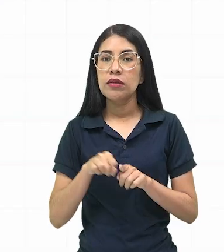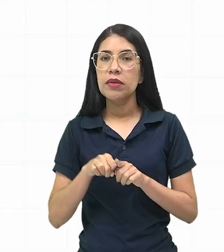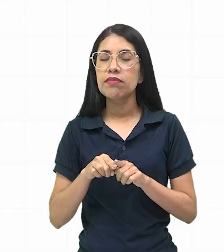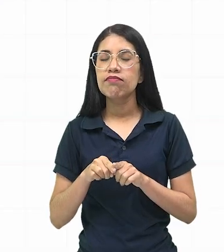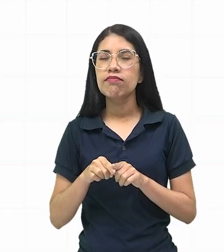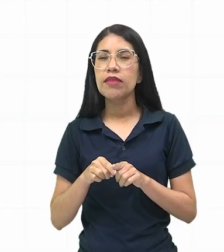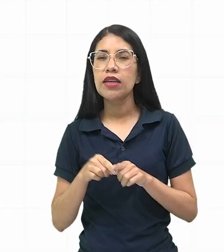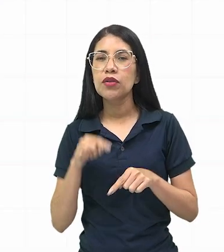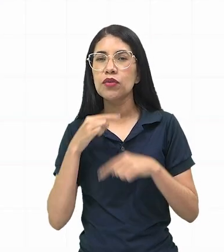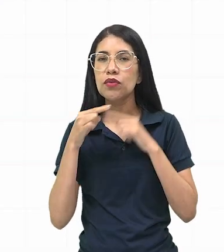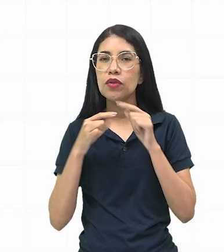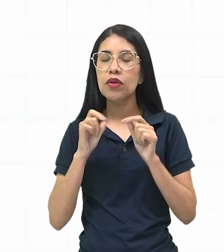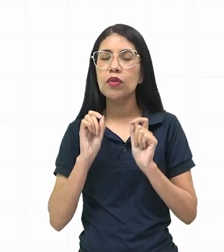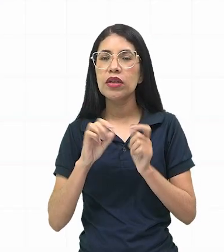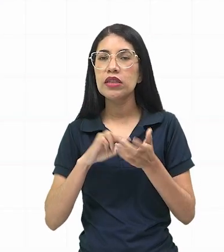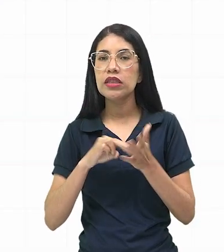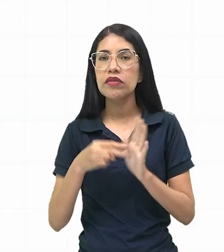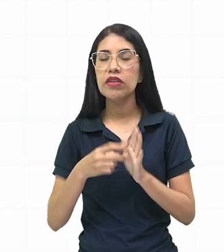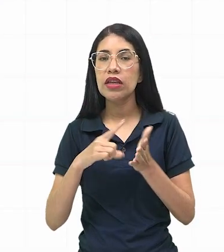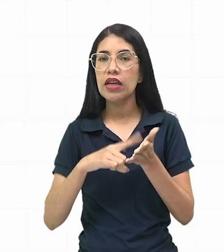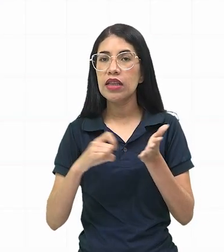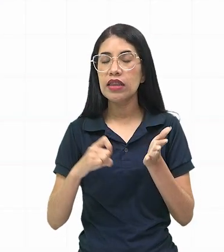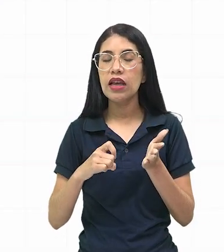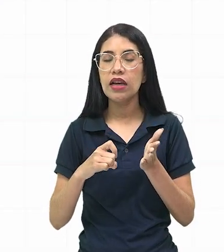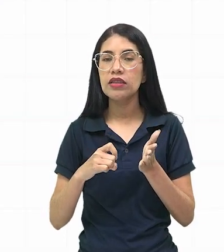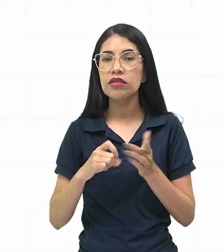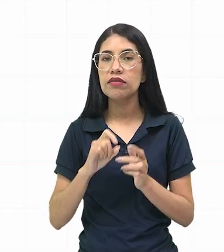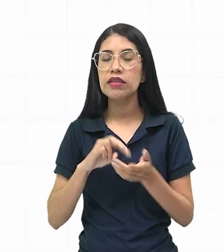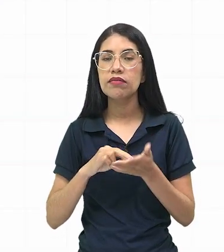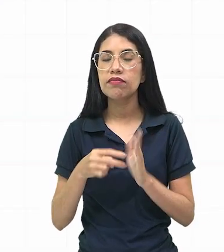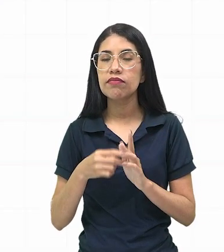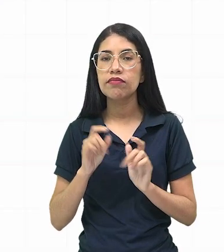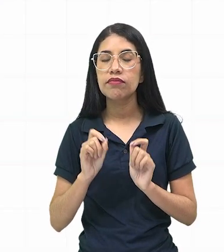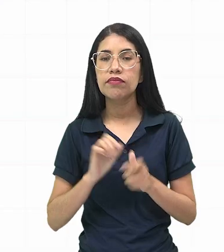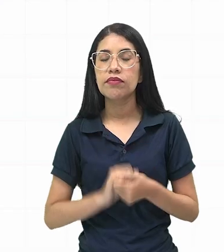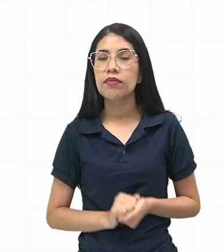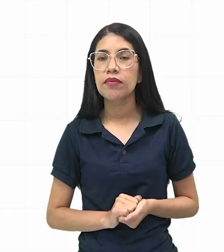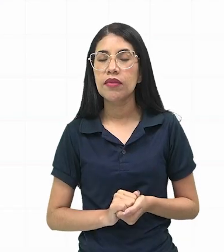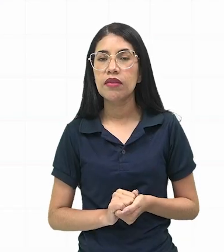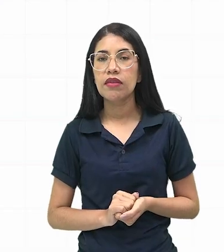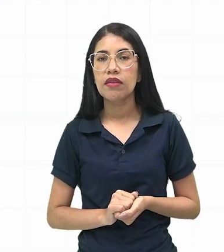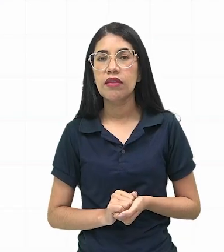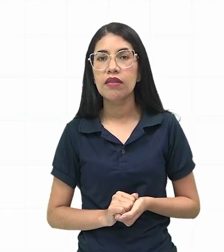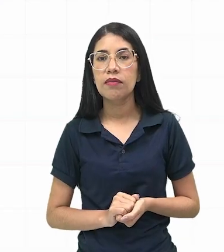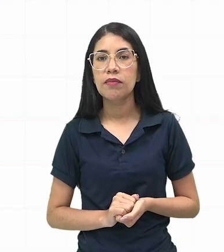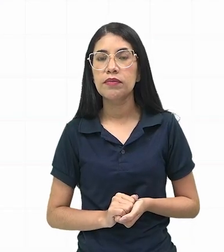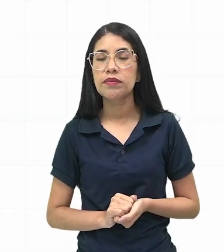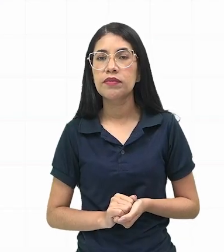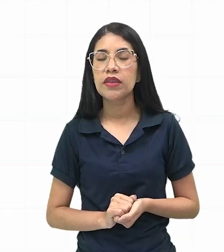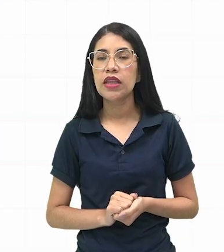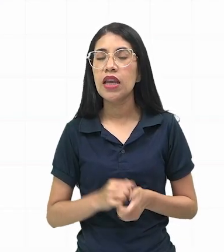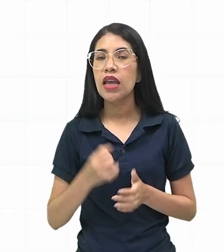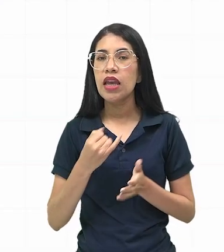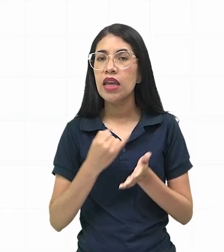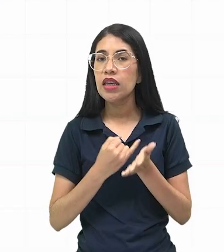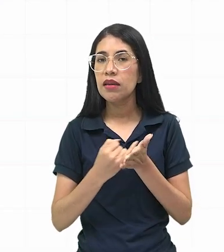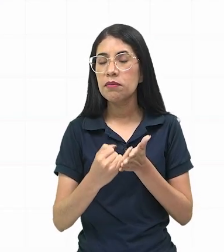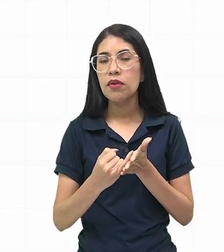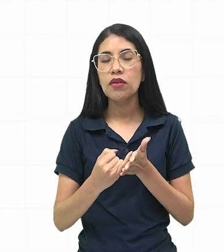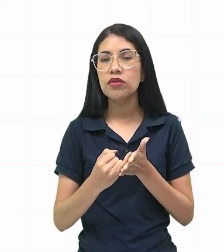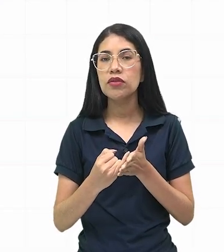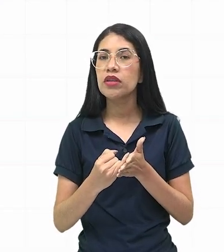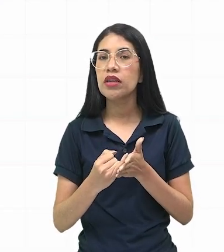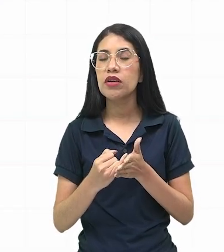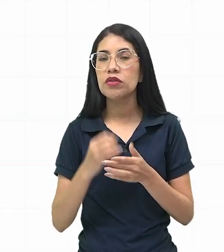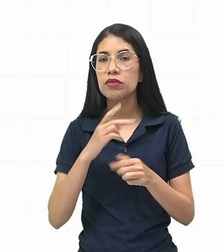perguntando, professor, o que são essas tarifas alfandegárias? As tarifas alfandegárias, elas nada mais são do que os impostos